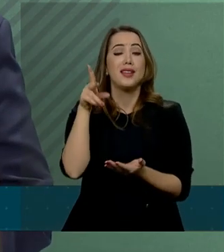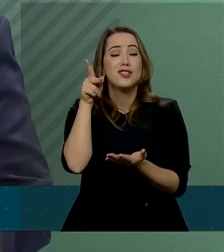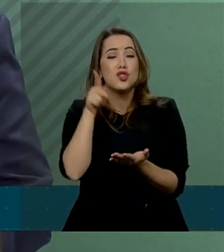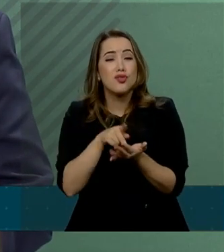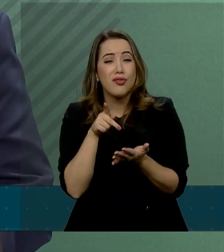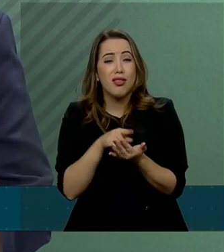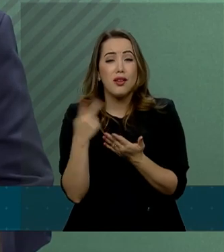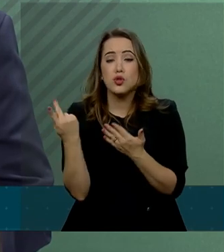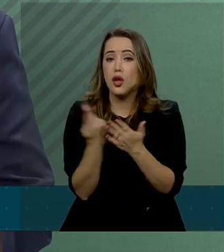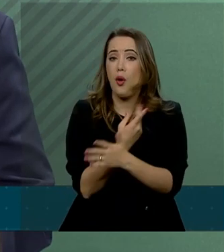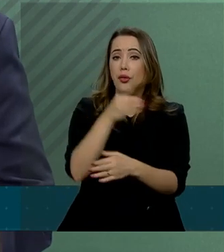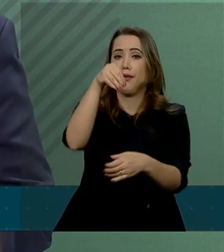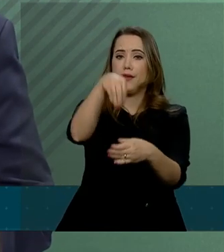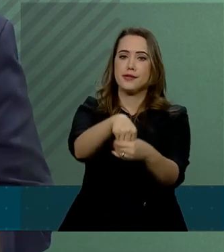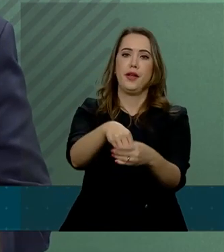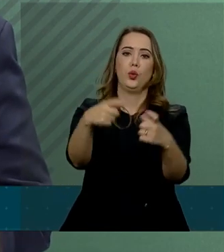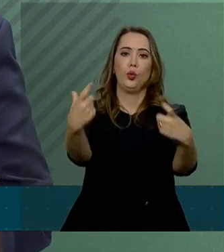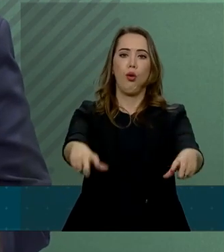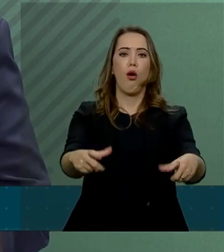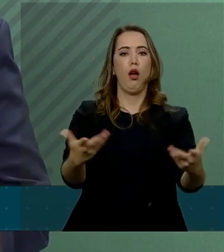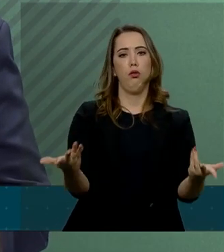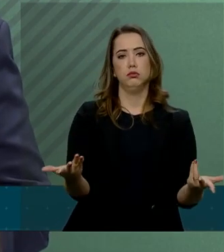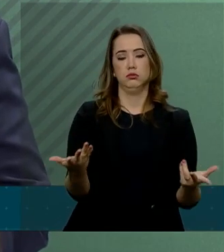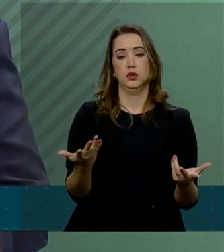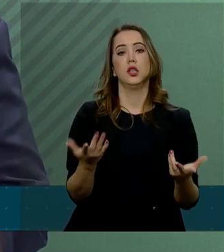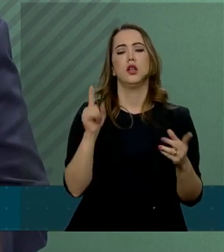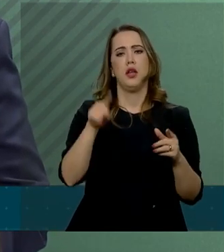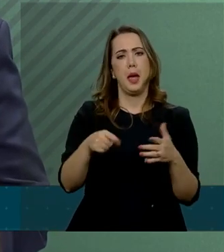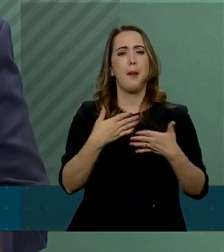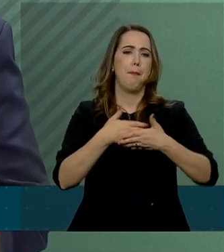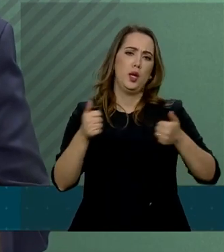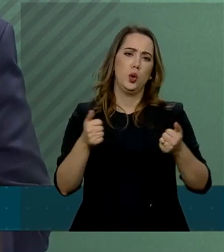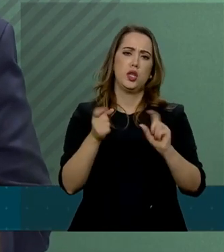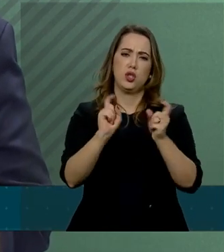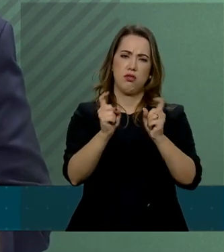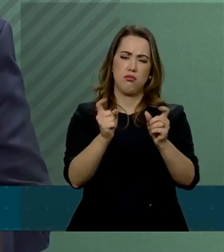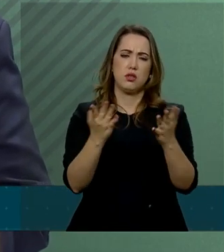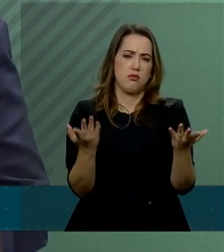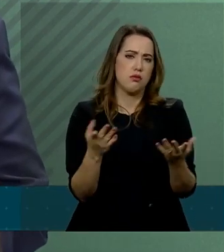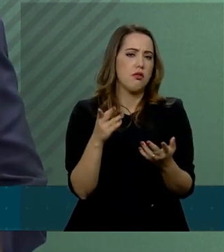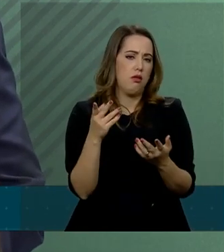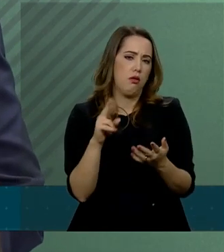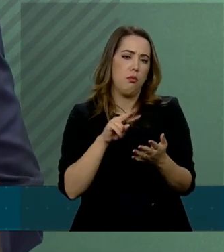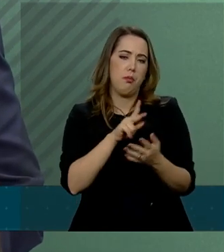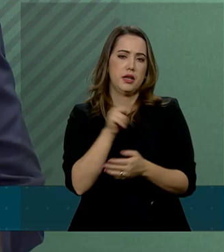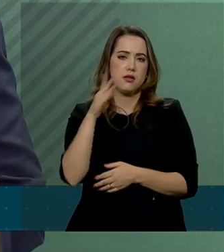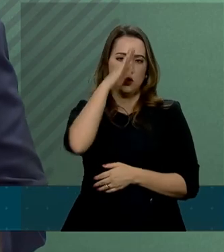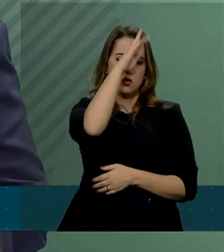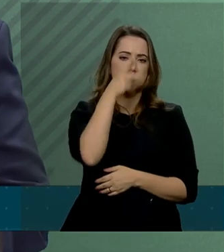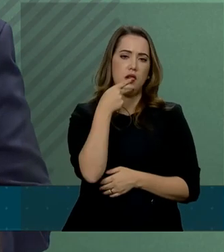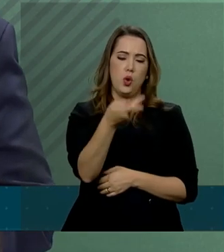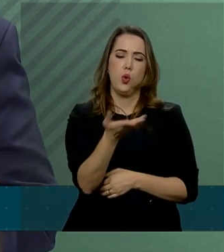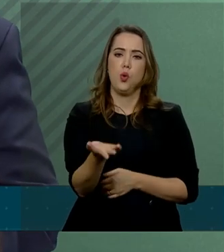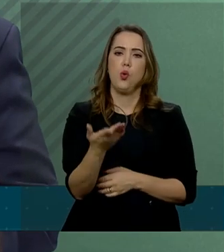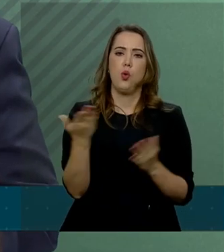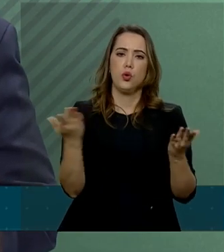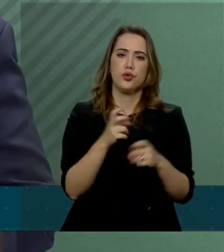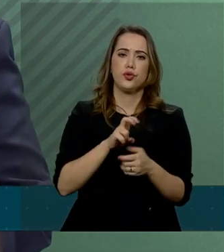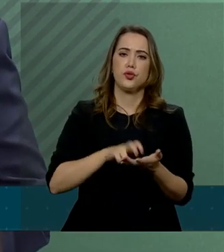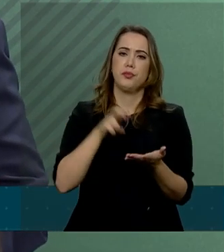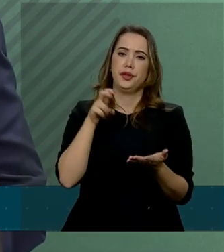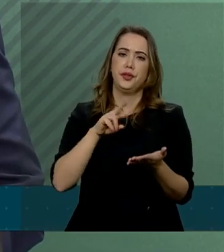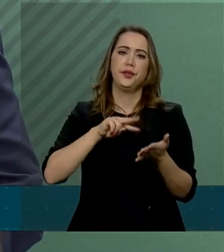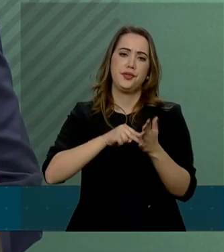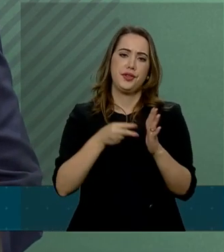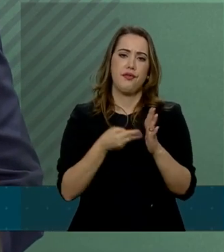ocorre no terreno então são melhorias de processo e é nesse sentido que o presidente localizou pra vocês hoje pela manhã